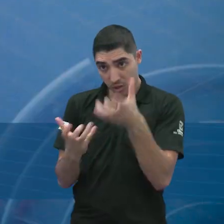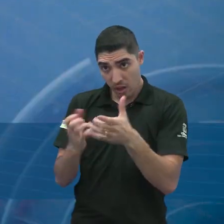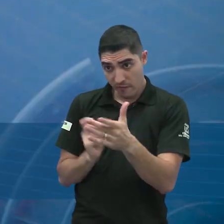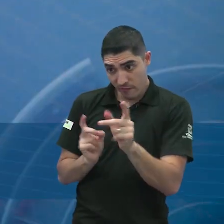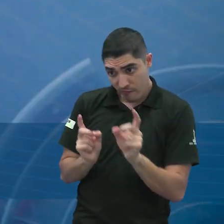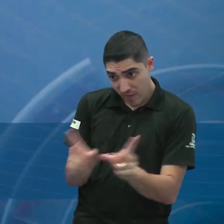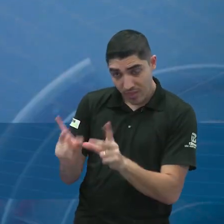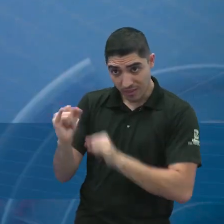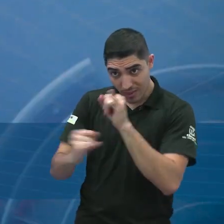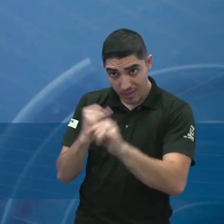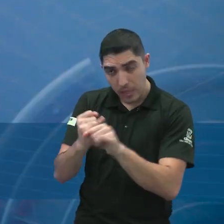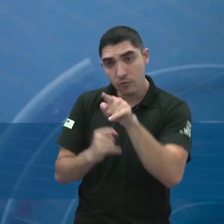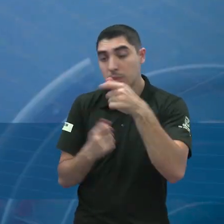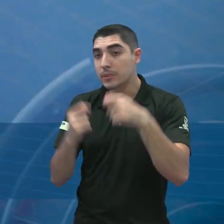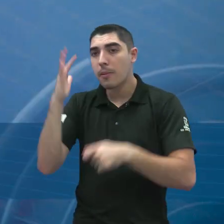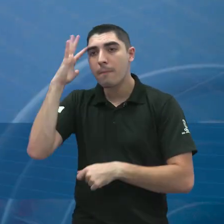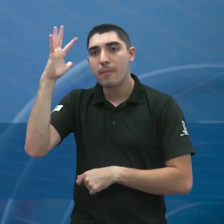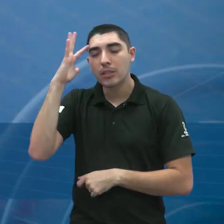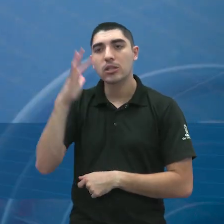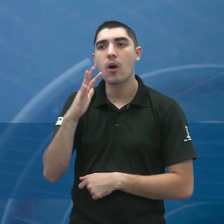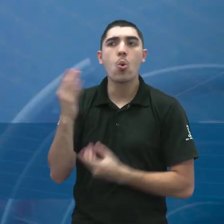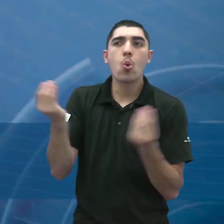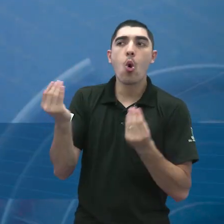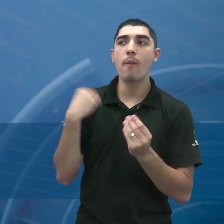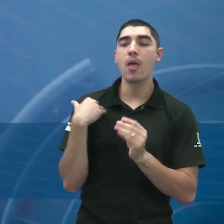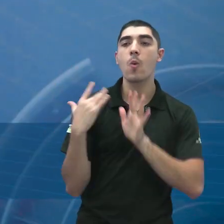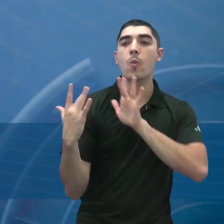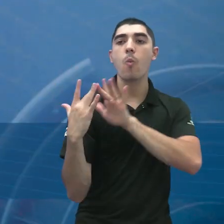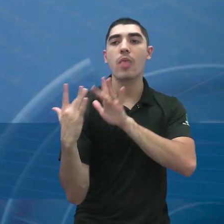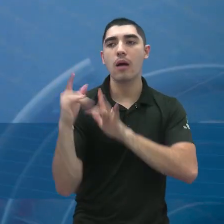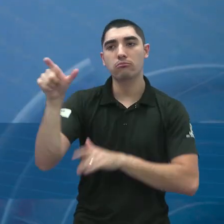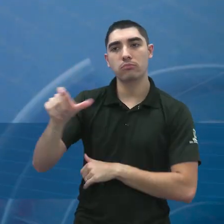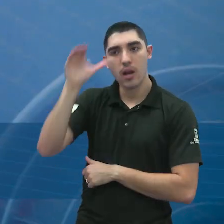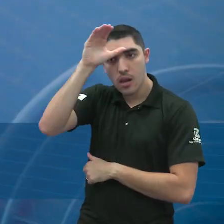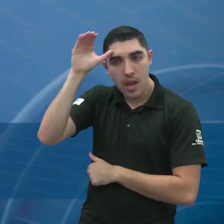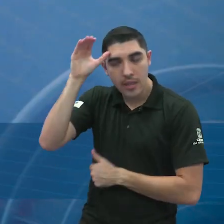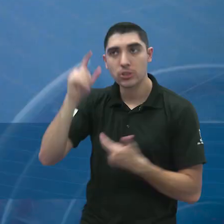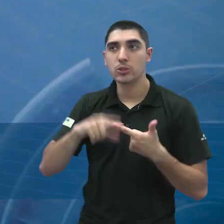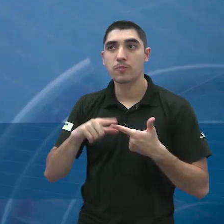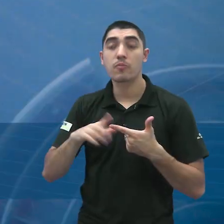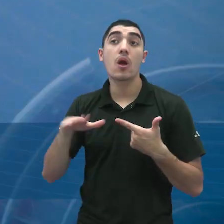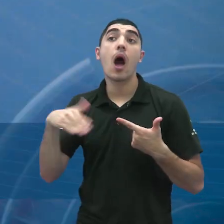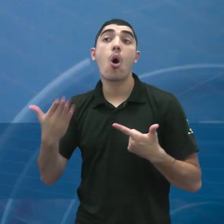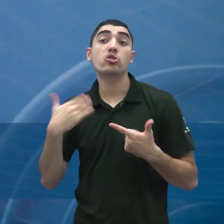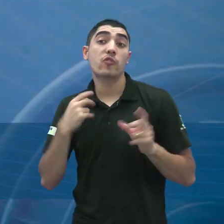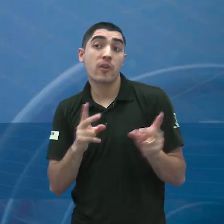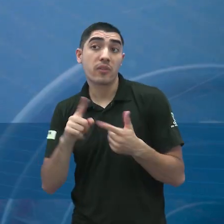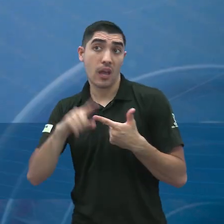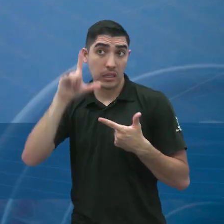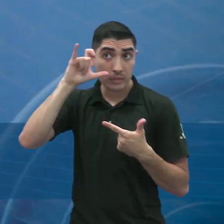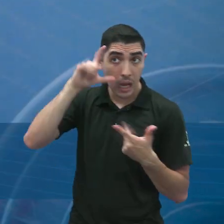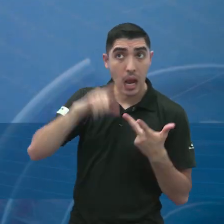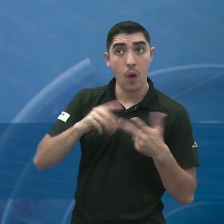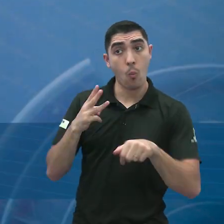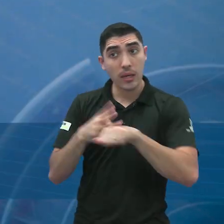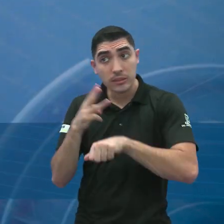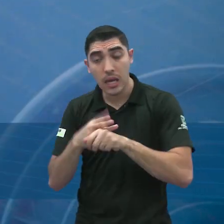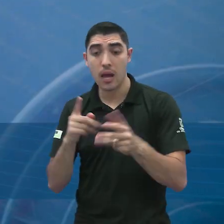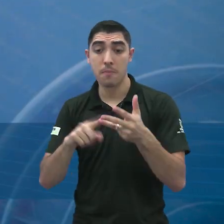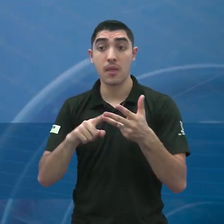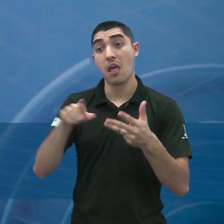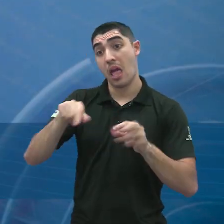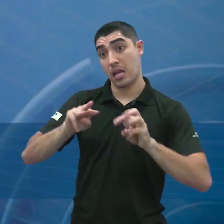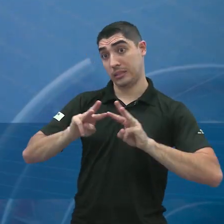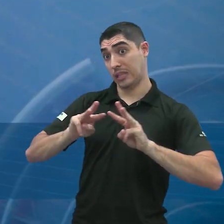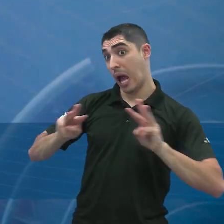começar a vender online, você tem que entender como é que eu vou me relacionar com o meu público, em qual canal que eu vou vender, vai ser no meu Instagram, vai ser no meu WhatsApp, ou vai